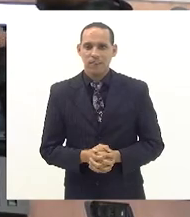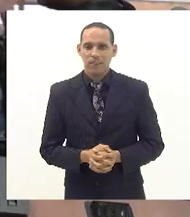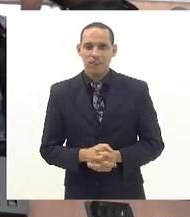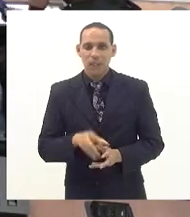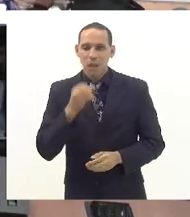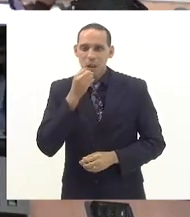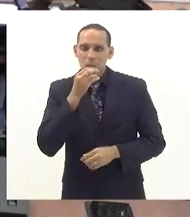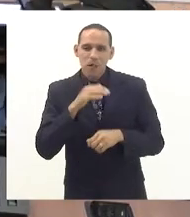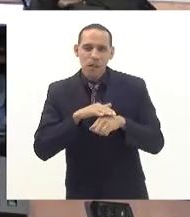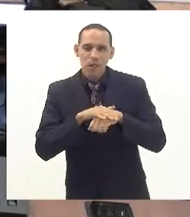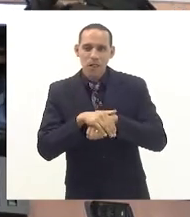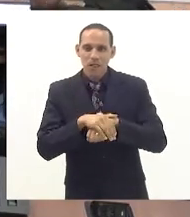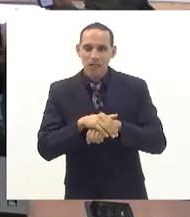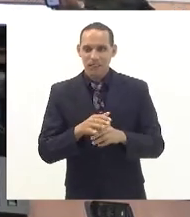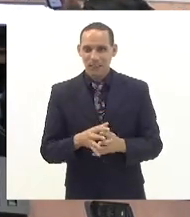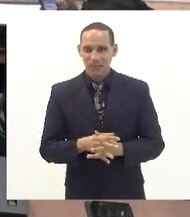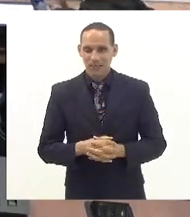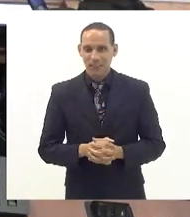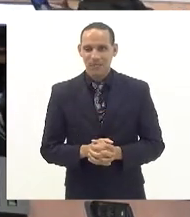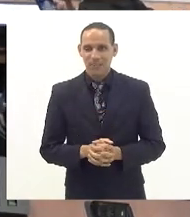Boa noite.